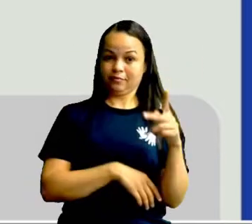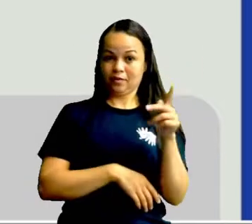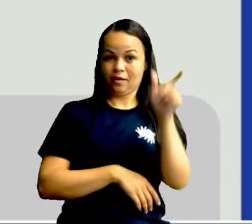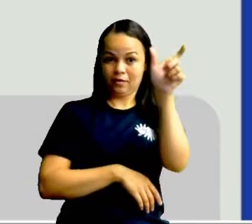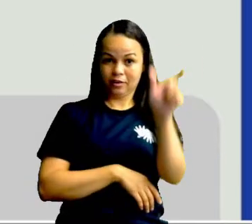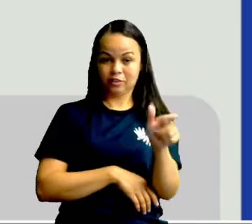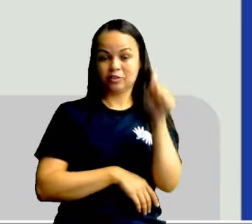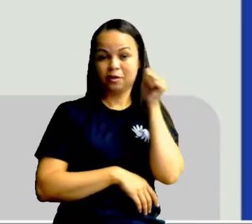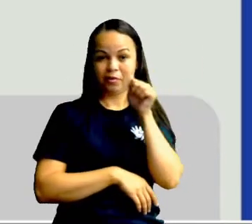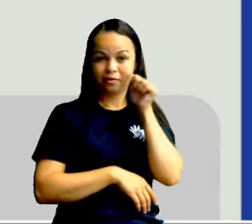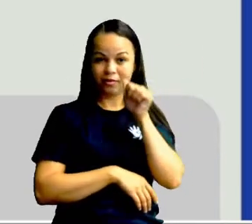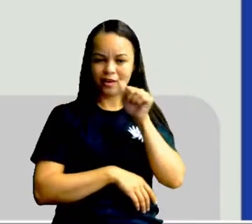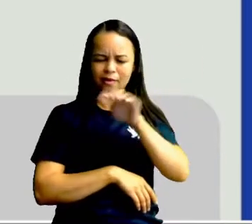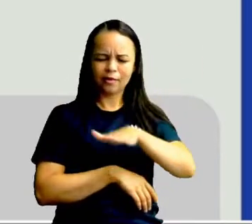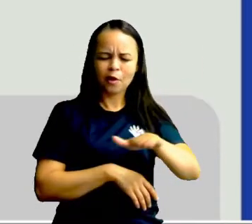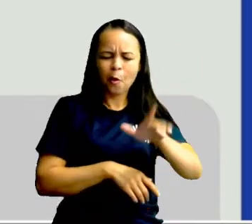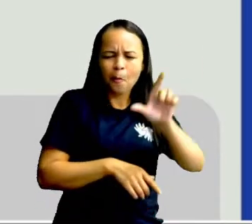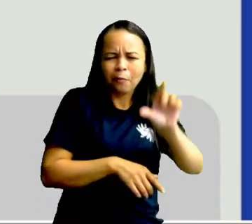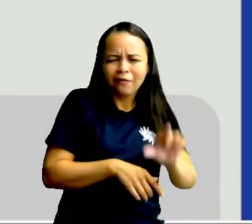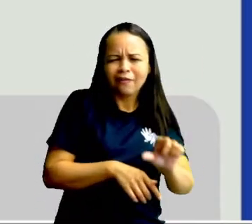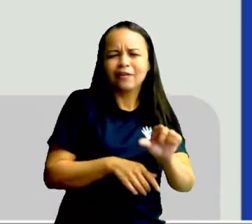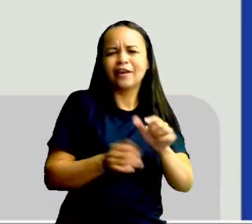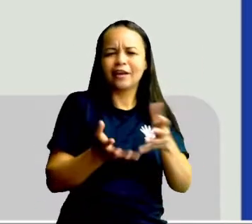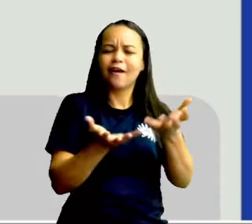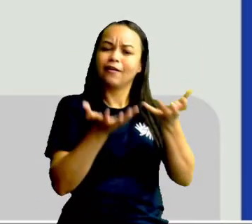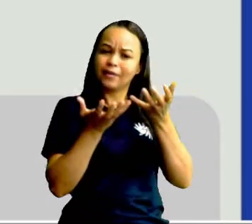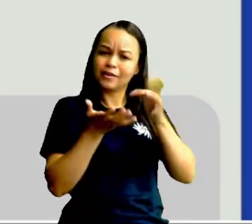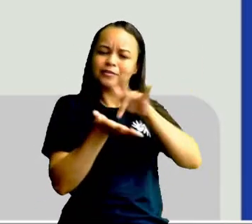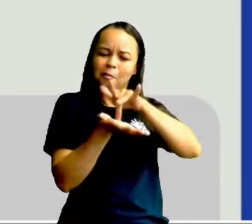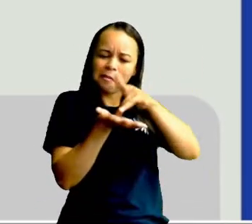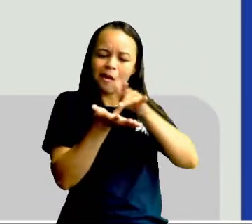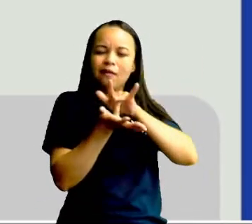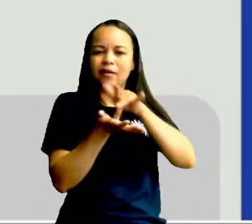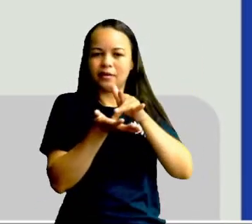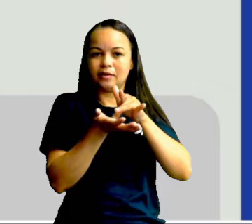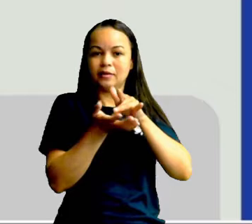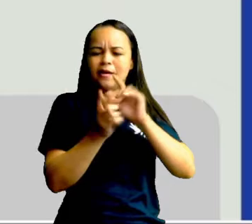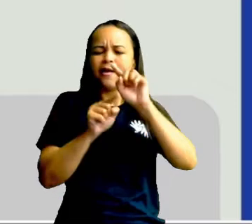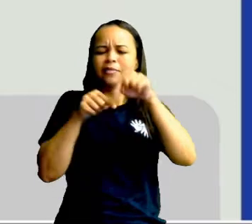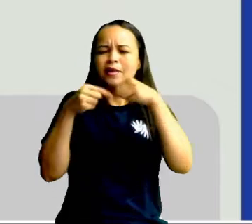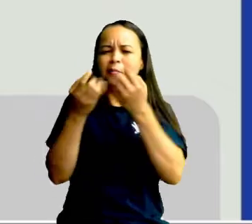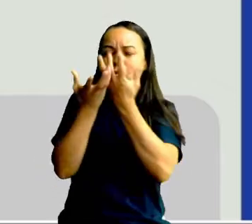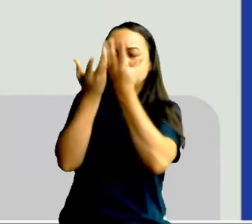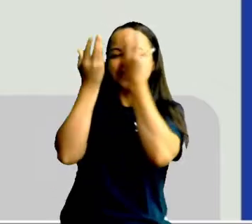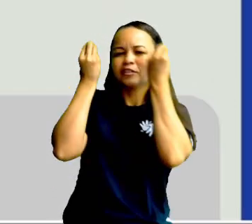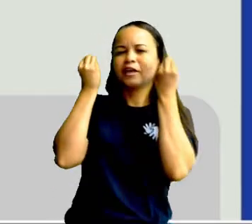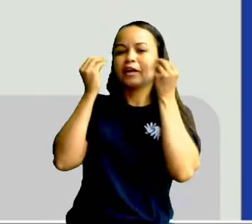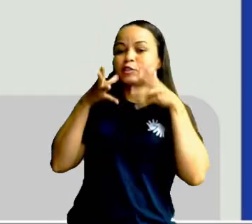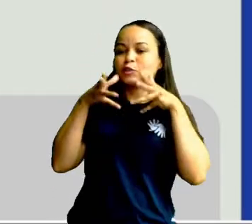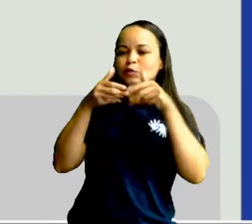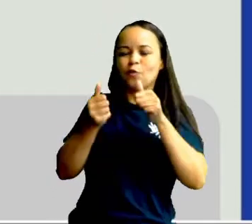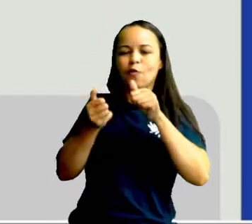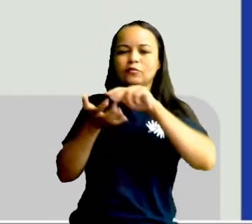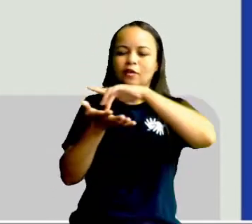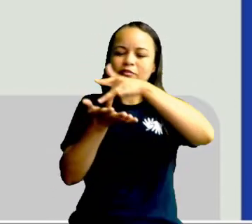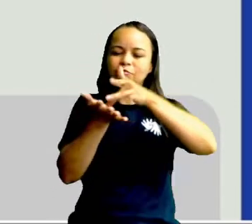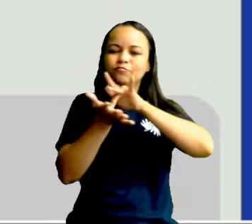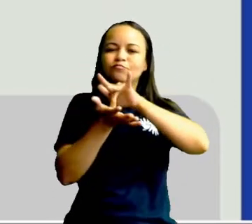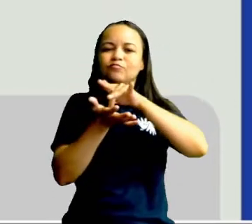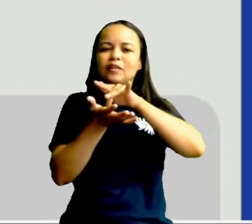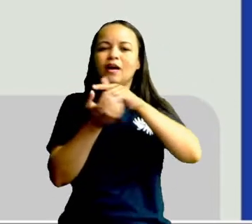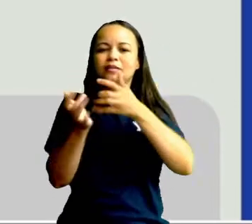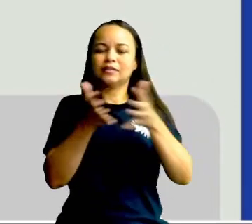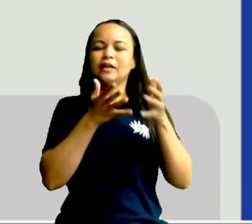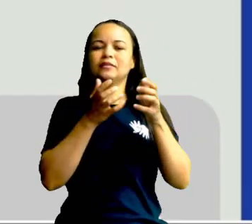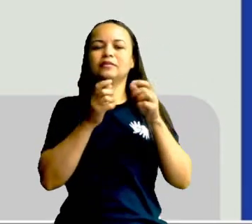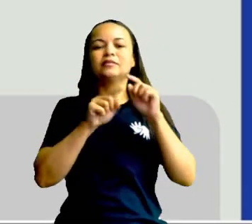menina, tão pequenina, quer ser bailarina, mas depois esquece todas as danças e também